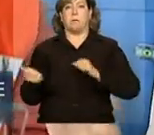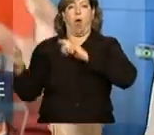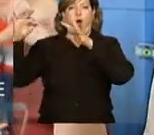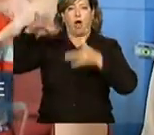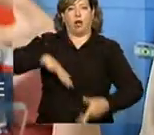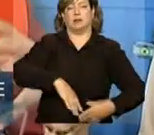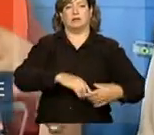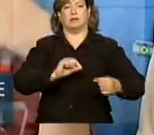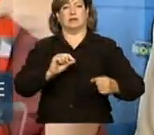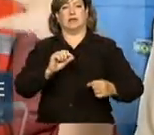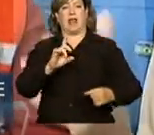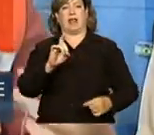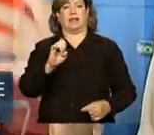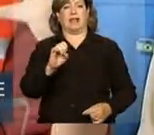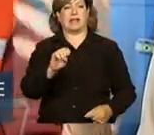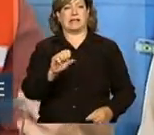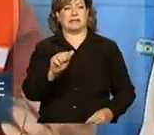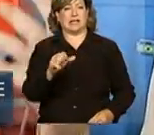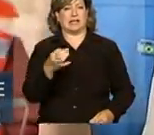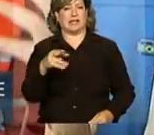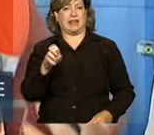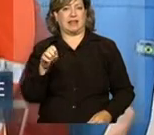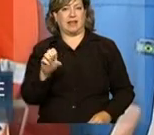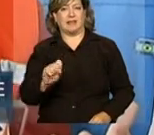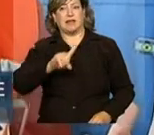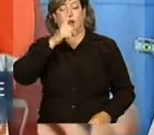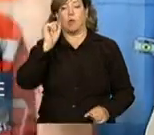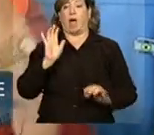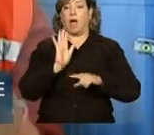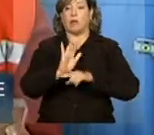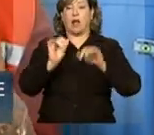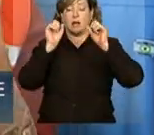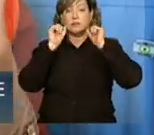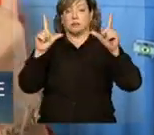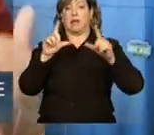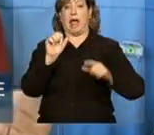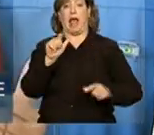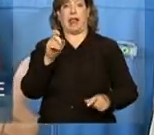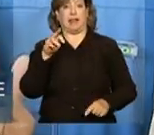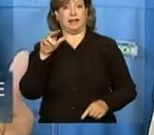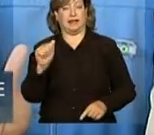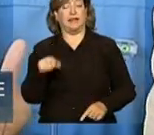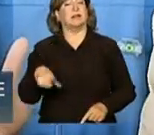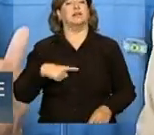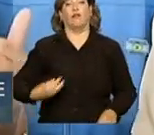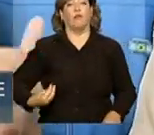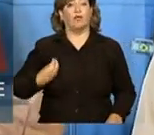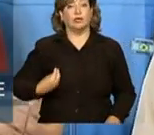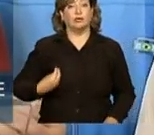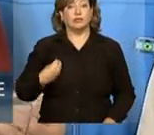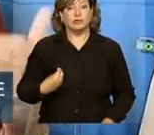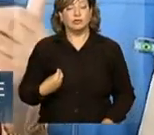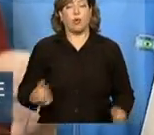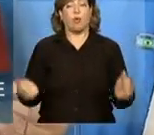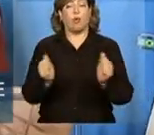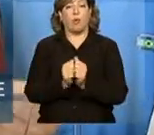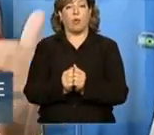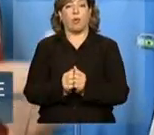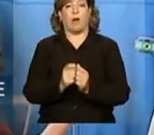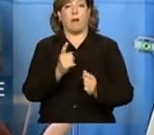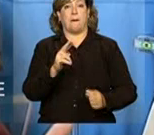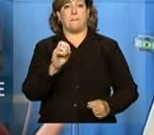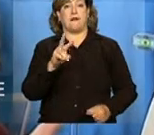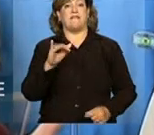Naturais e ligados a um sistema de alerta. Esse sistema de alerta funciona através de